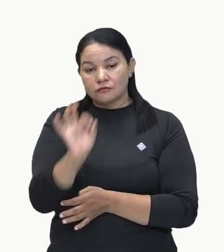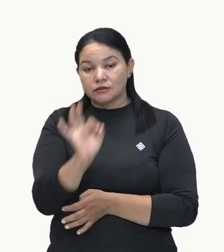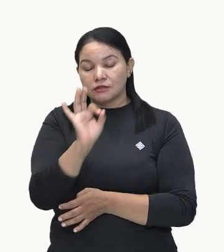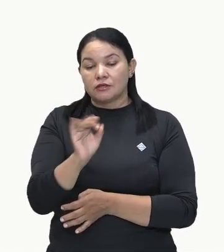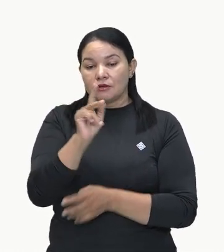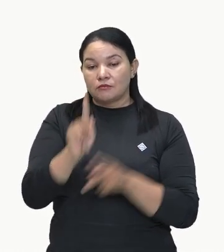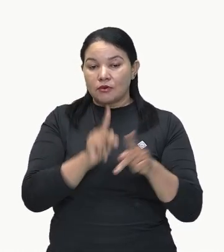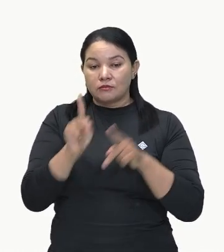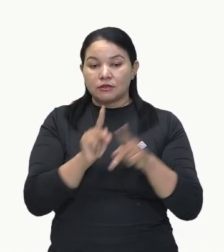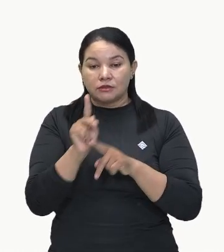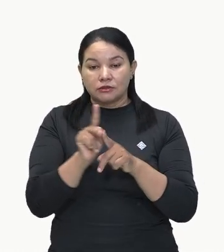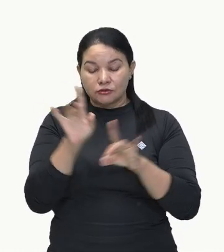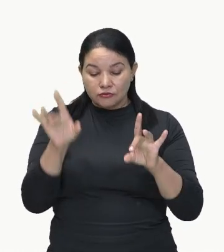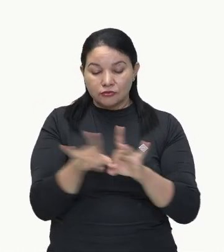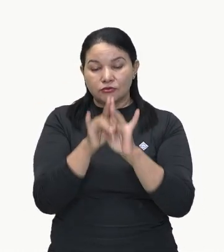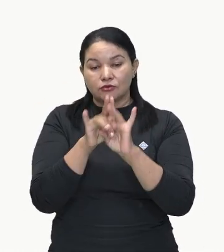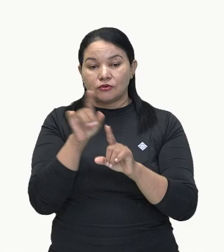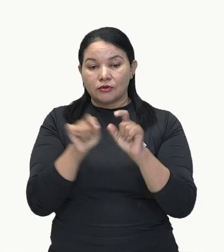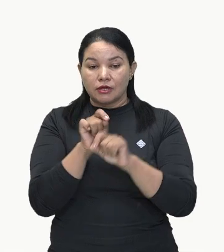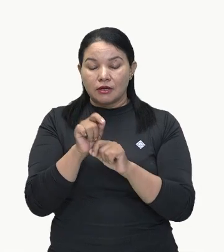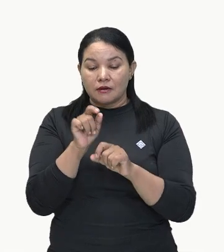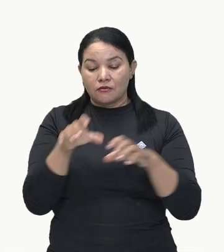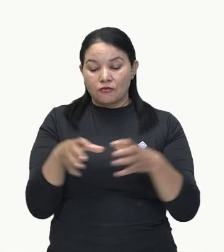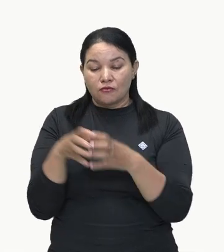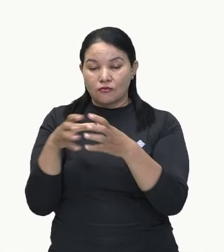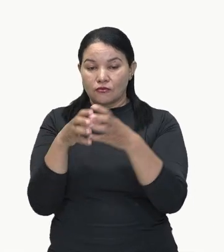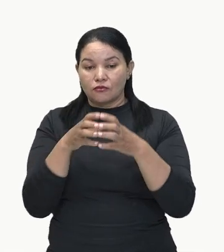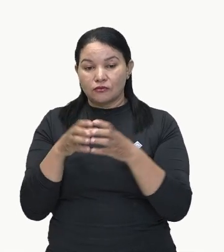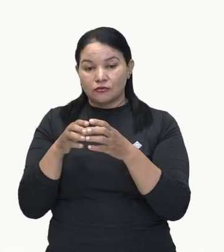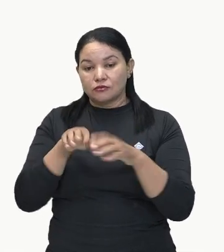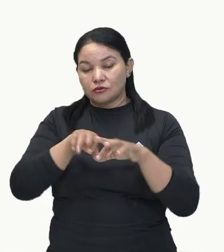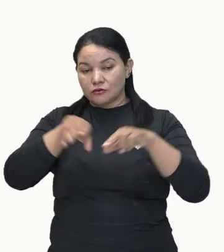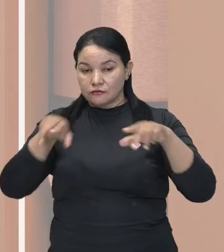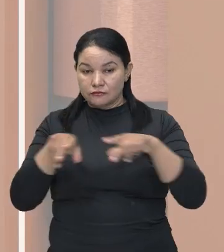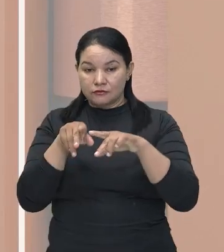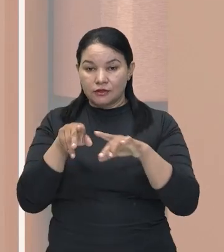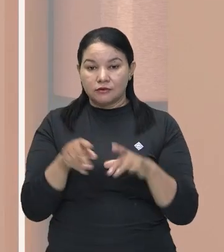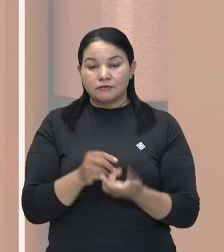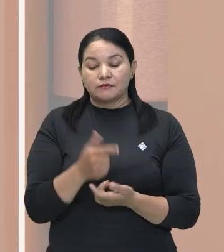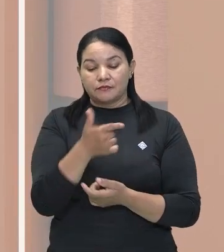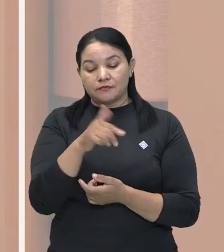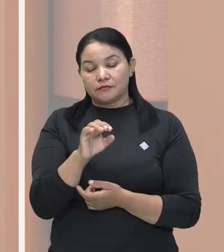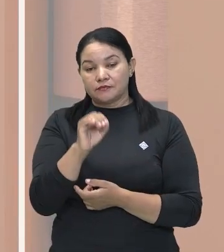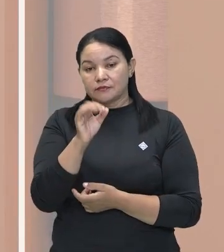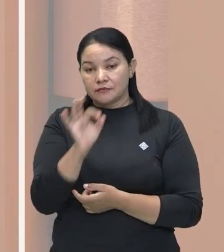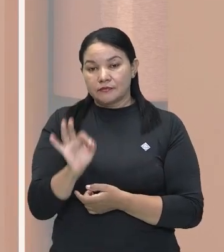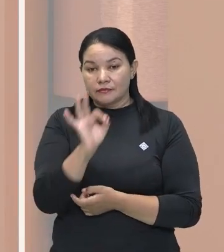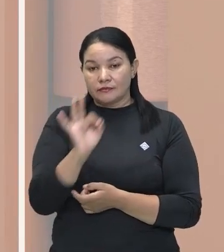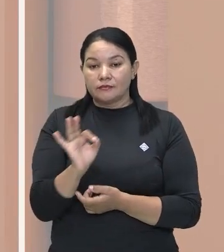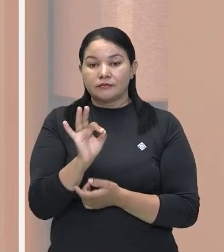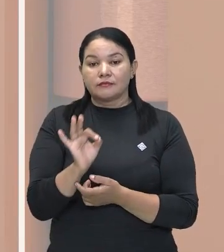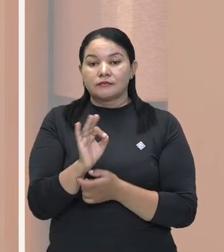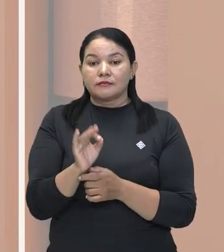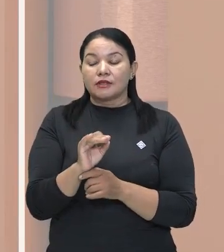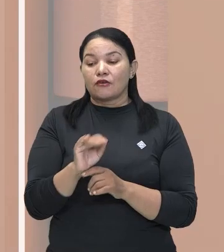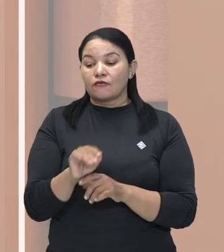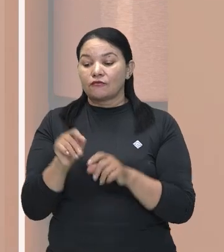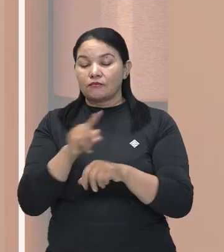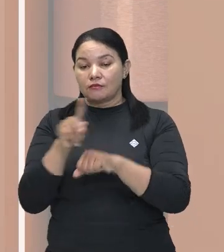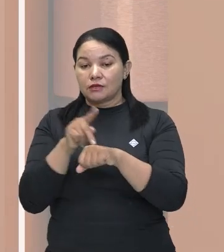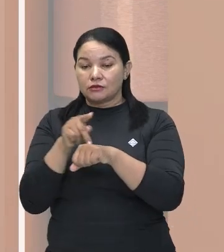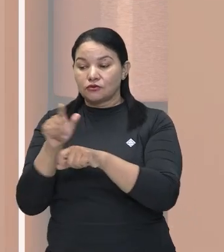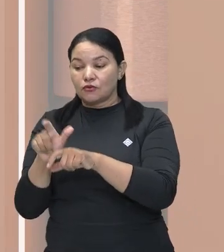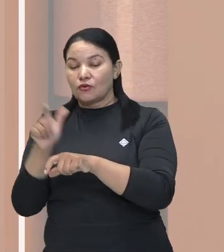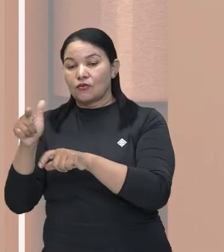Canadá é composta por imigrantes de todos os continentes. Então, ali 20% da população do Canadá vem de outros